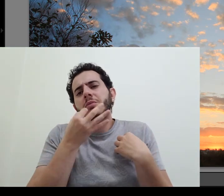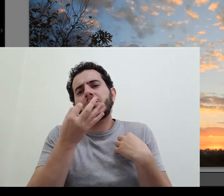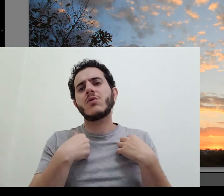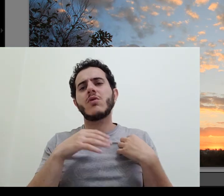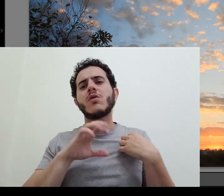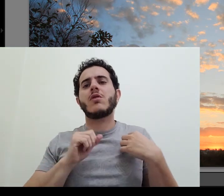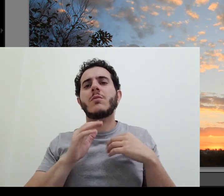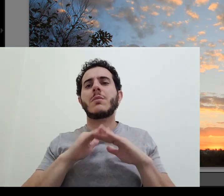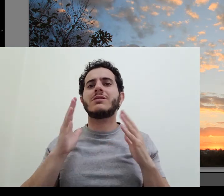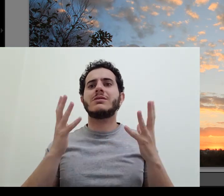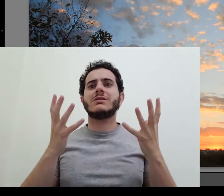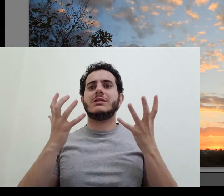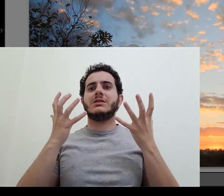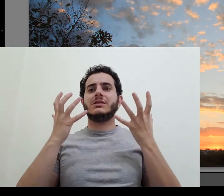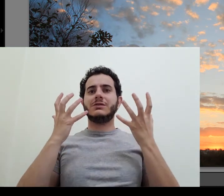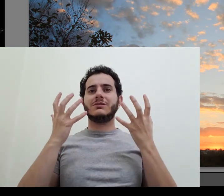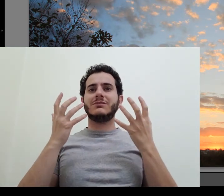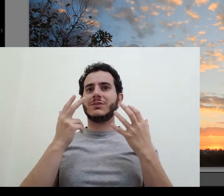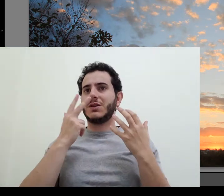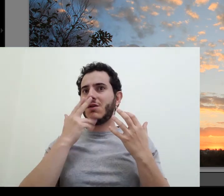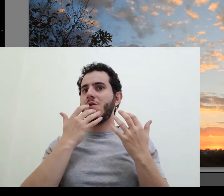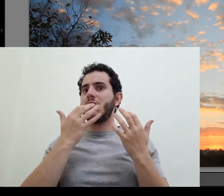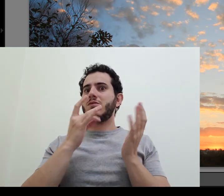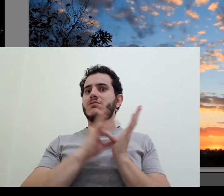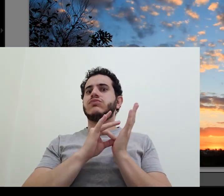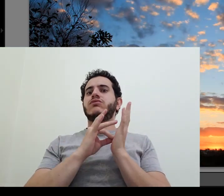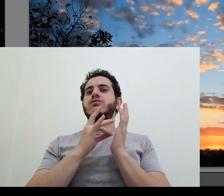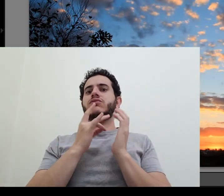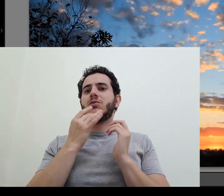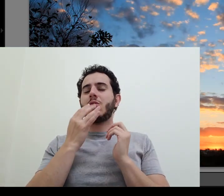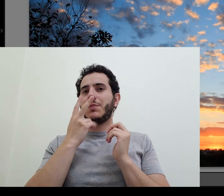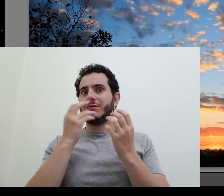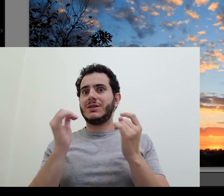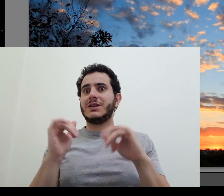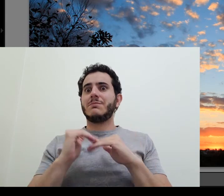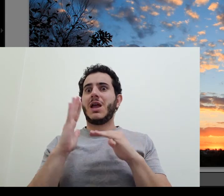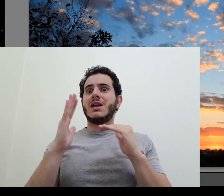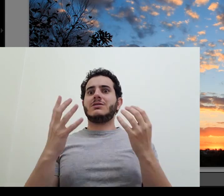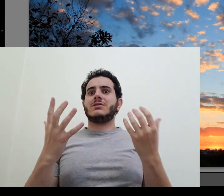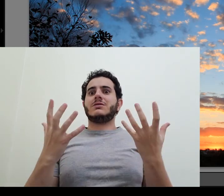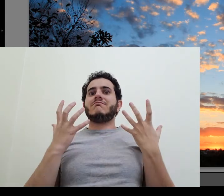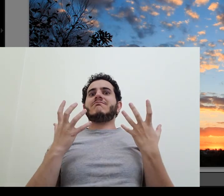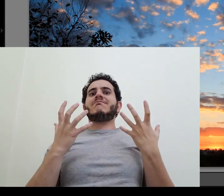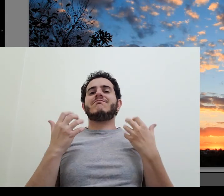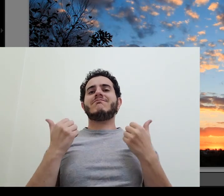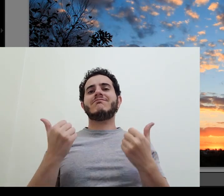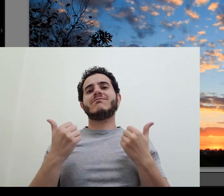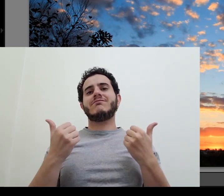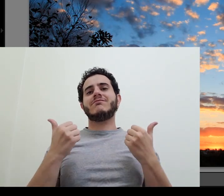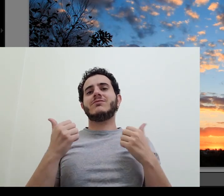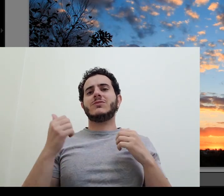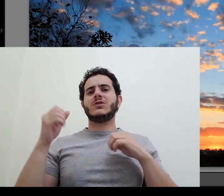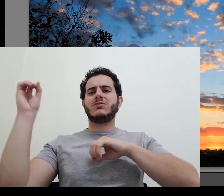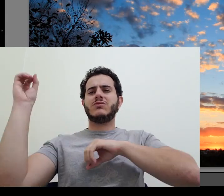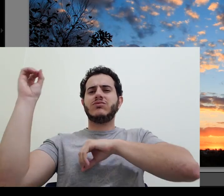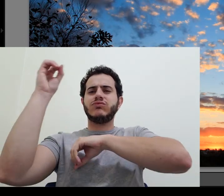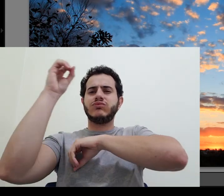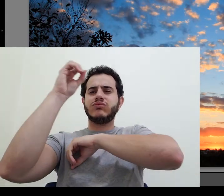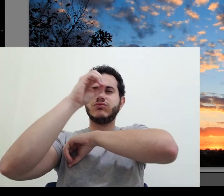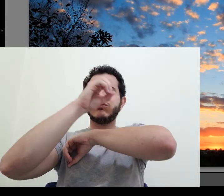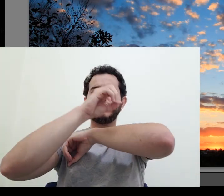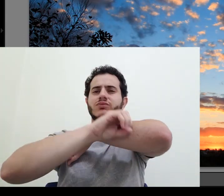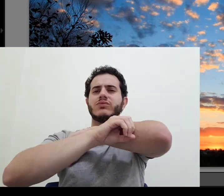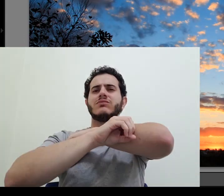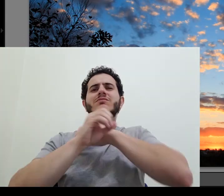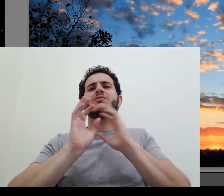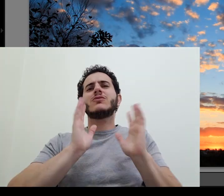que você consegue dar esse efeito mais opaco, vou dizer assim. Mas eu geralmente gosto de usar o desembaçar, eu trazer ele um pouquinho para o positivo, para ele